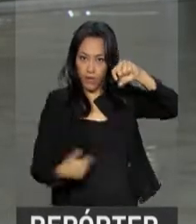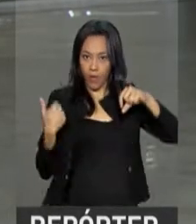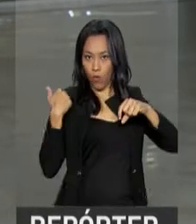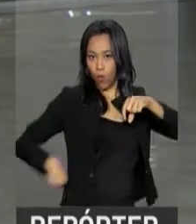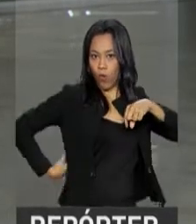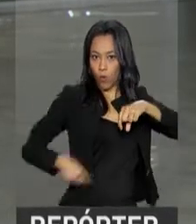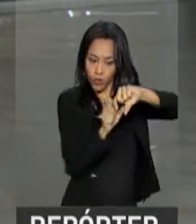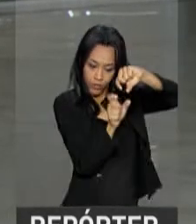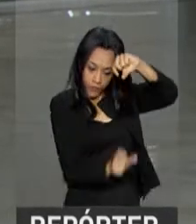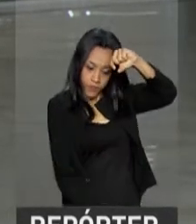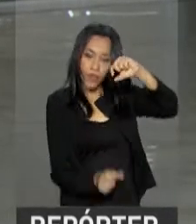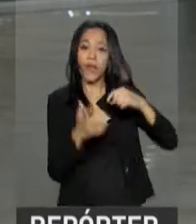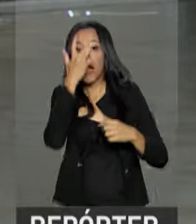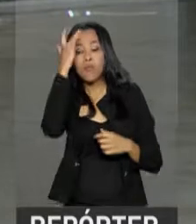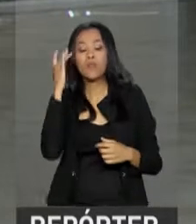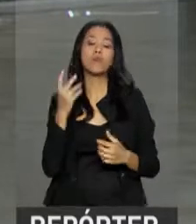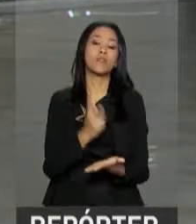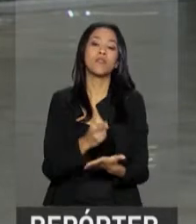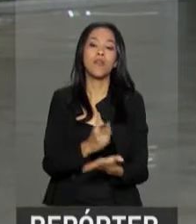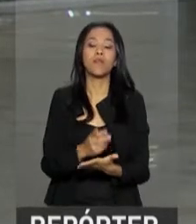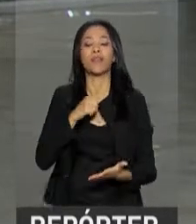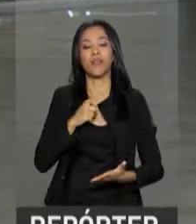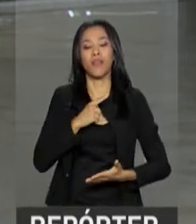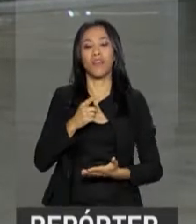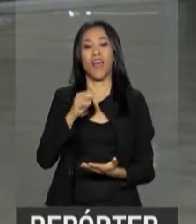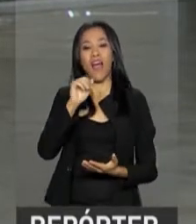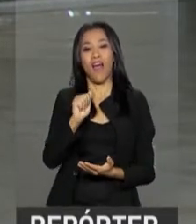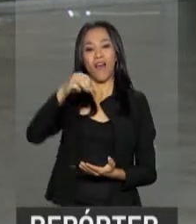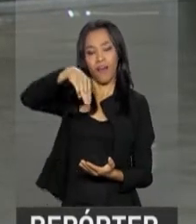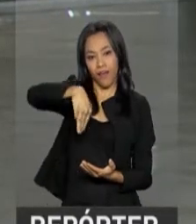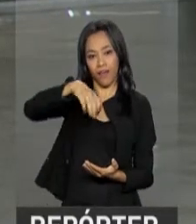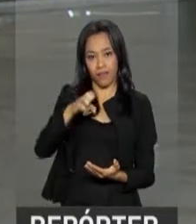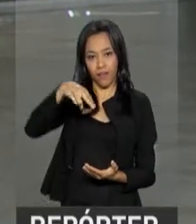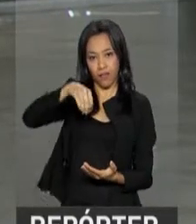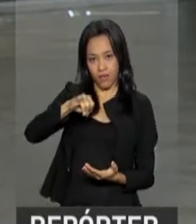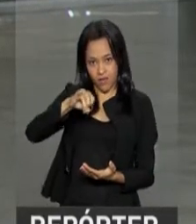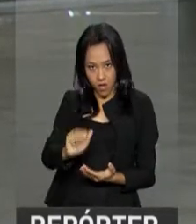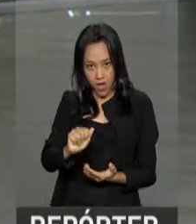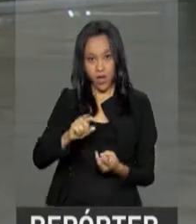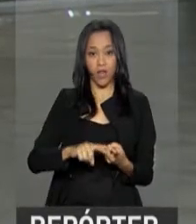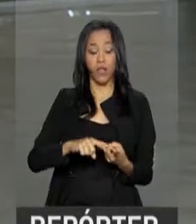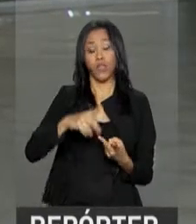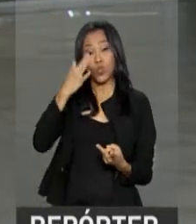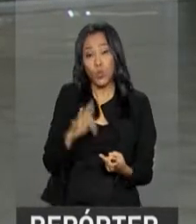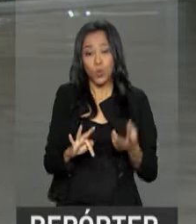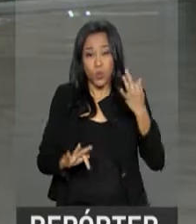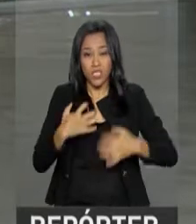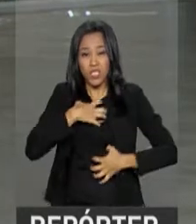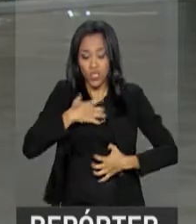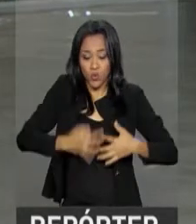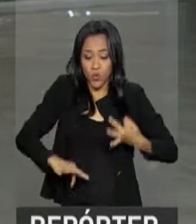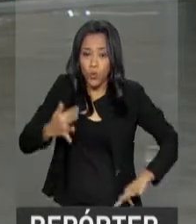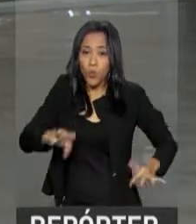elas têm se apresentam sempre anemia crônica é também a muitas dores fortes e também